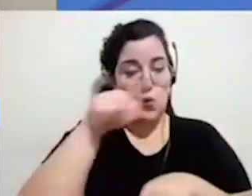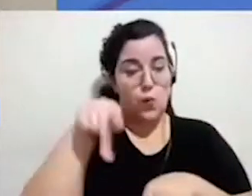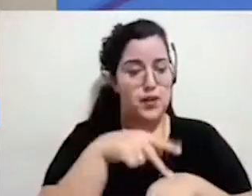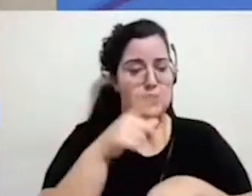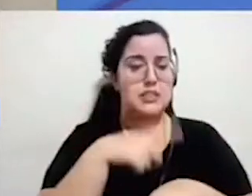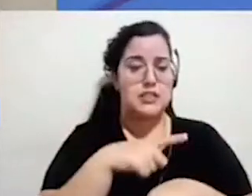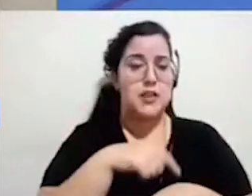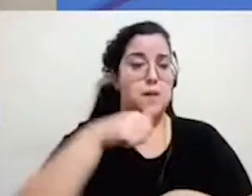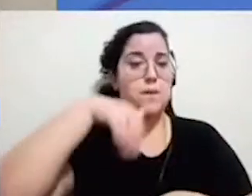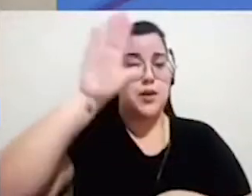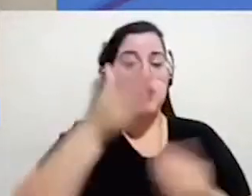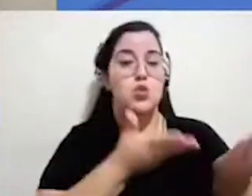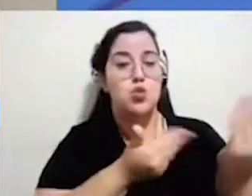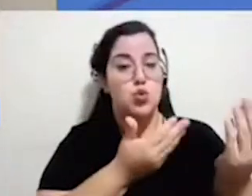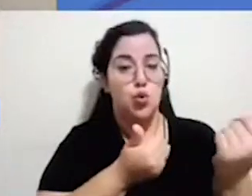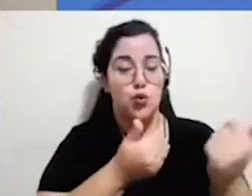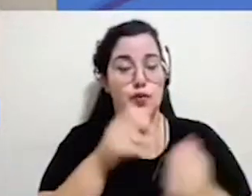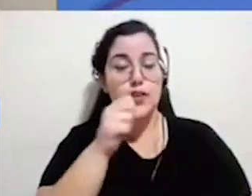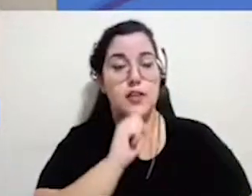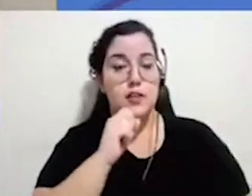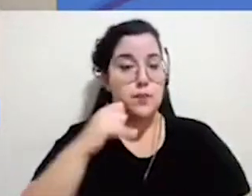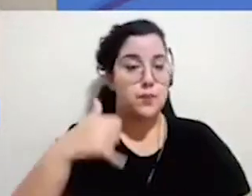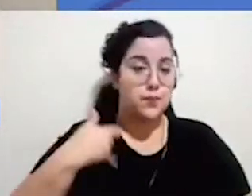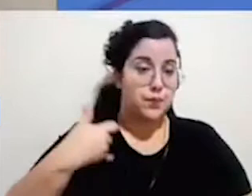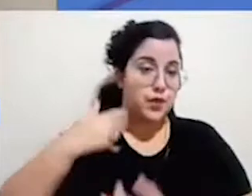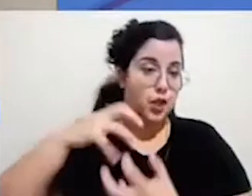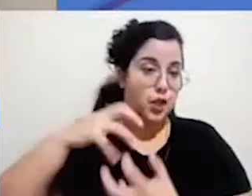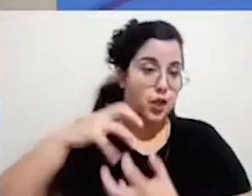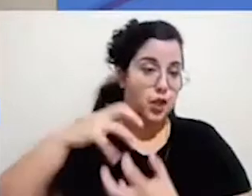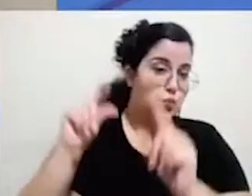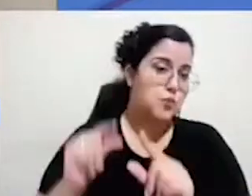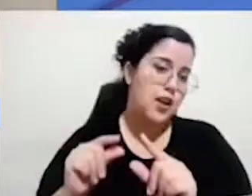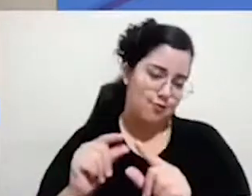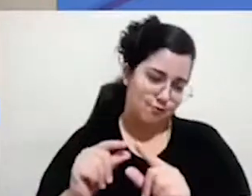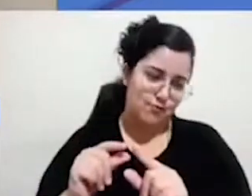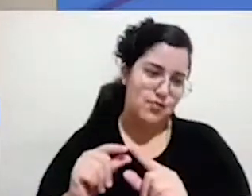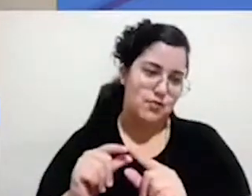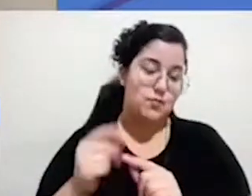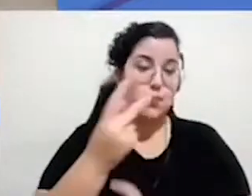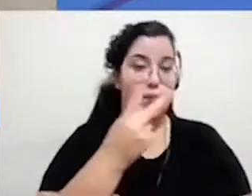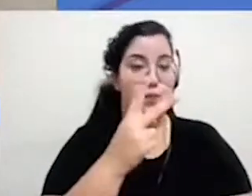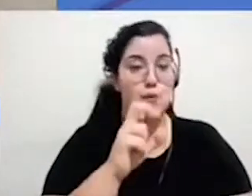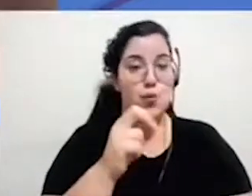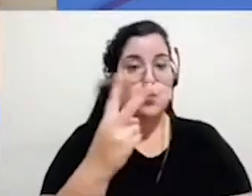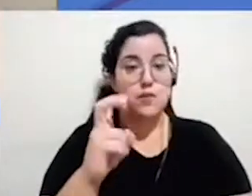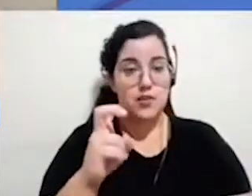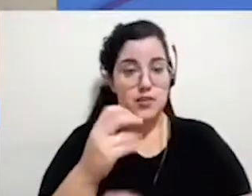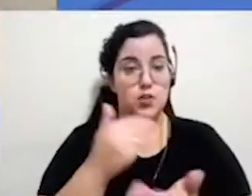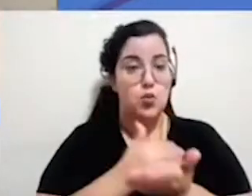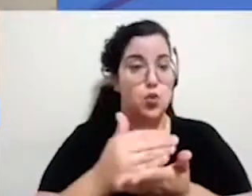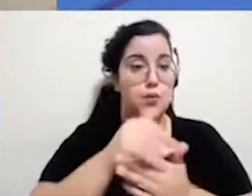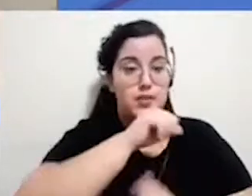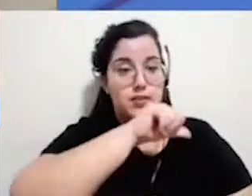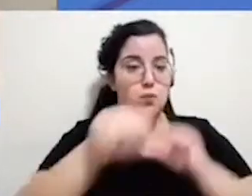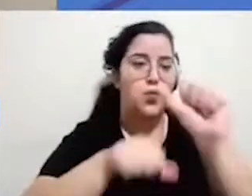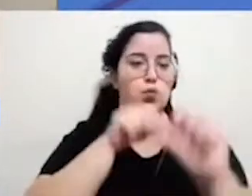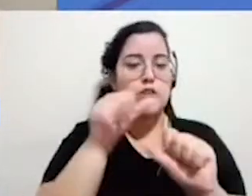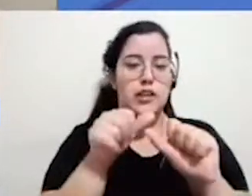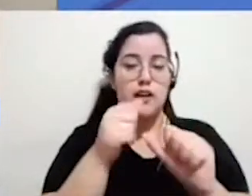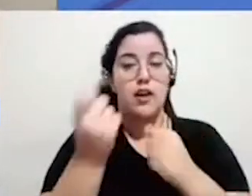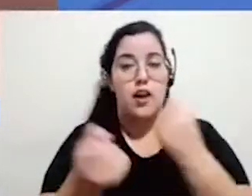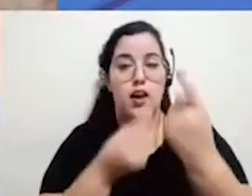do que idosos, né? A partir de 2025, isso começa a mudar. O Brasil é muito grande, então algumas cidades